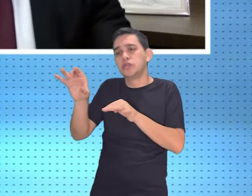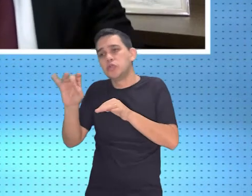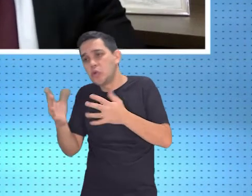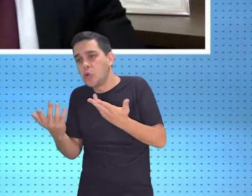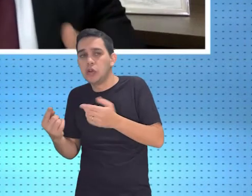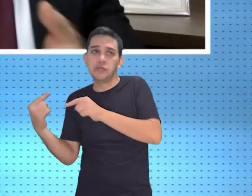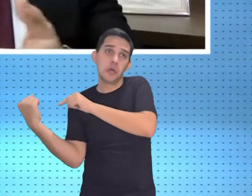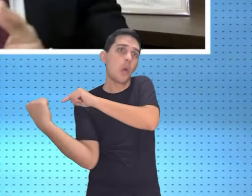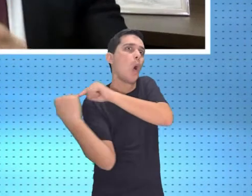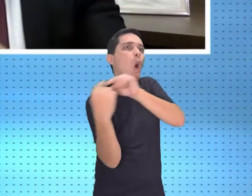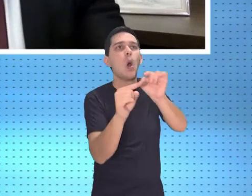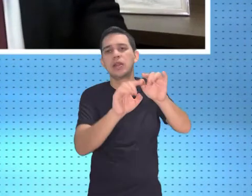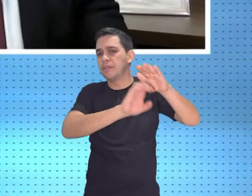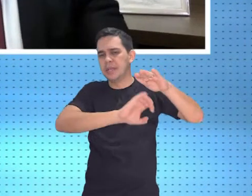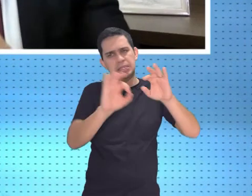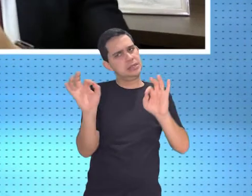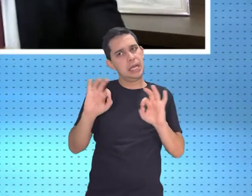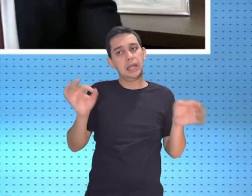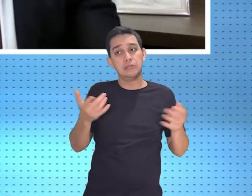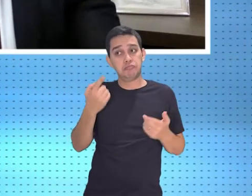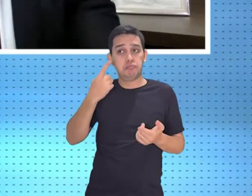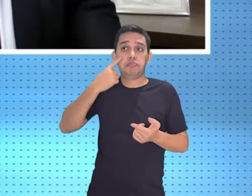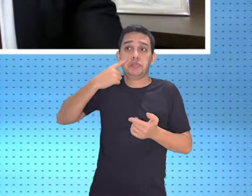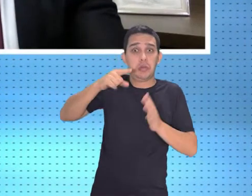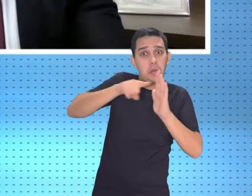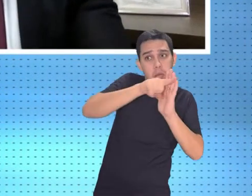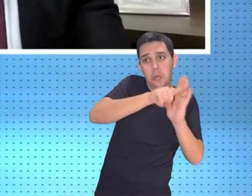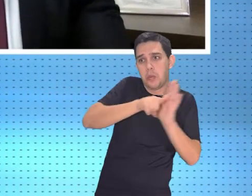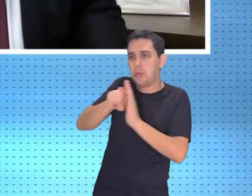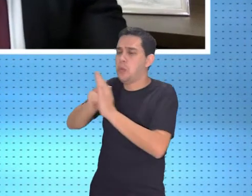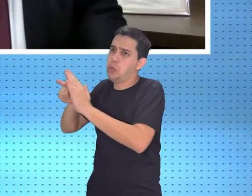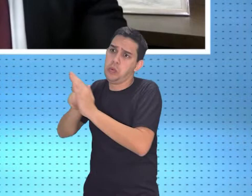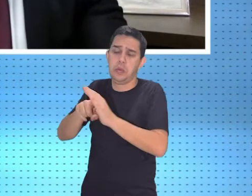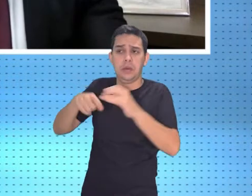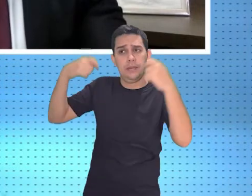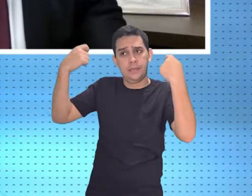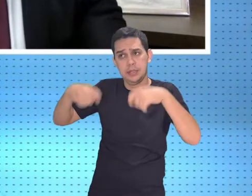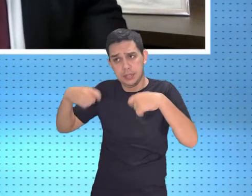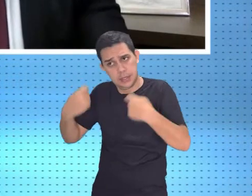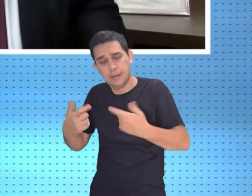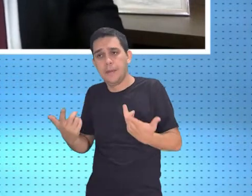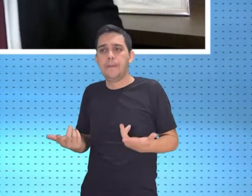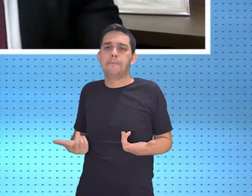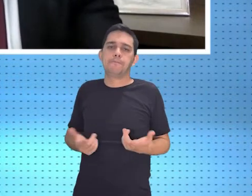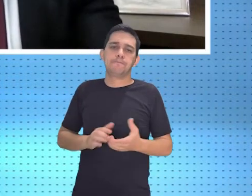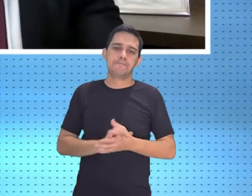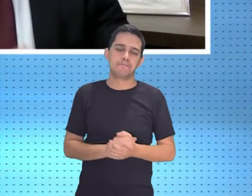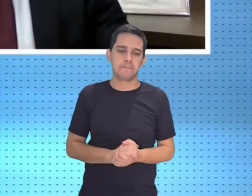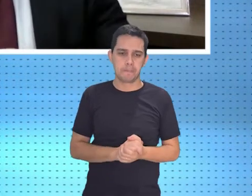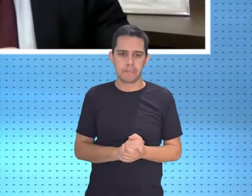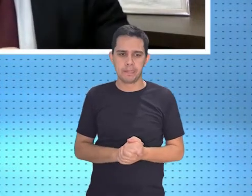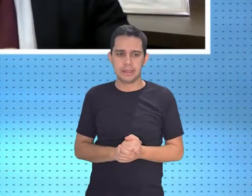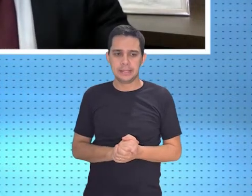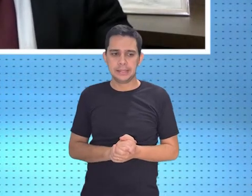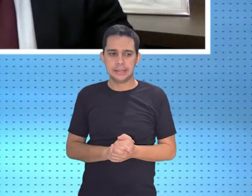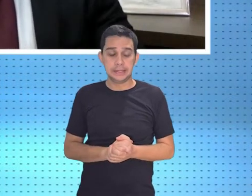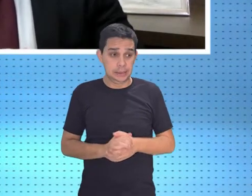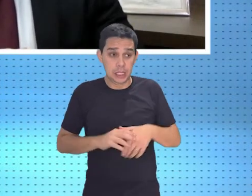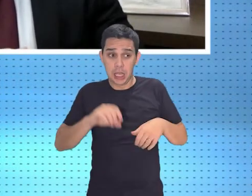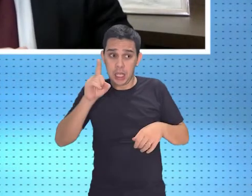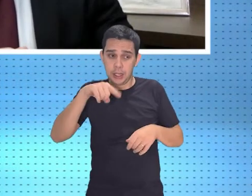violação, ensejou uma violação ao direito da personalidade da pessoa jurídica. Nesse